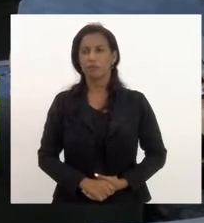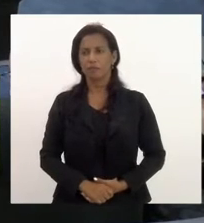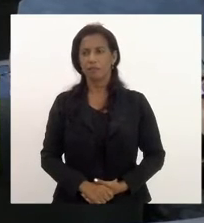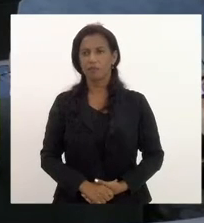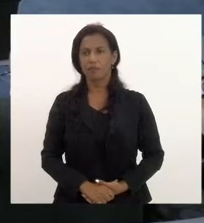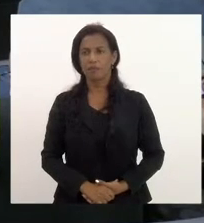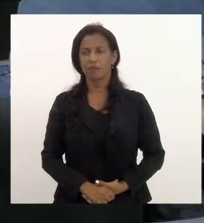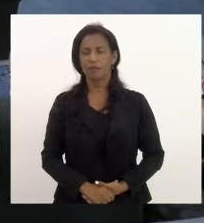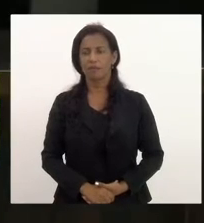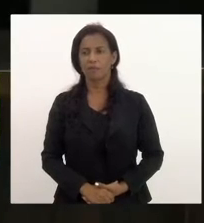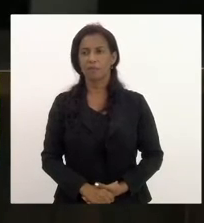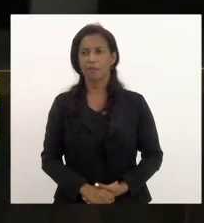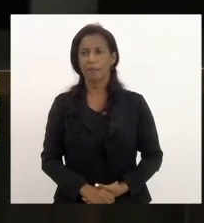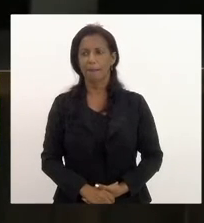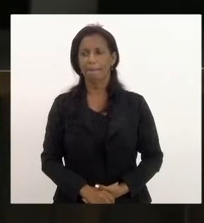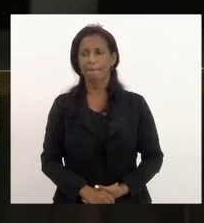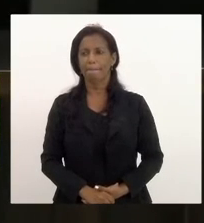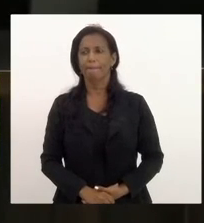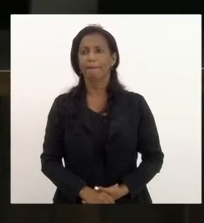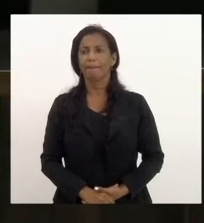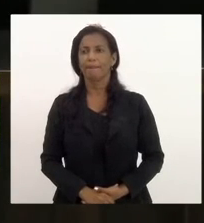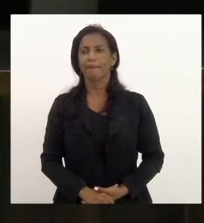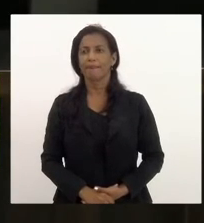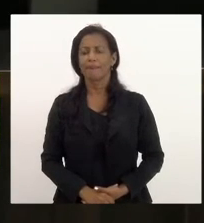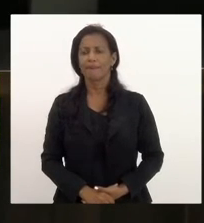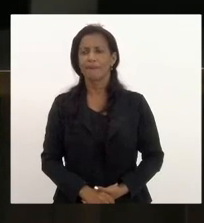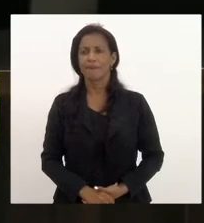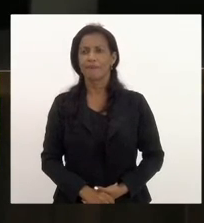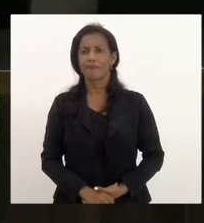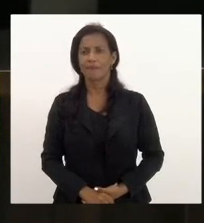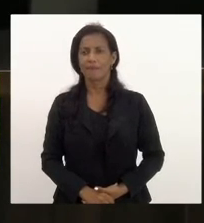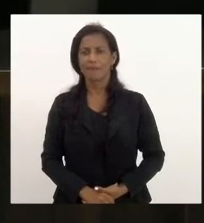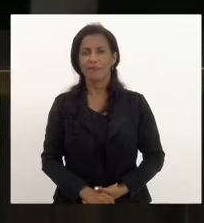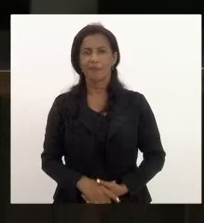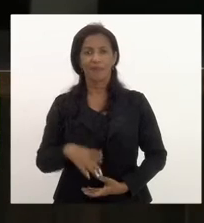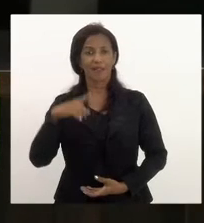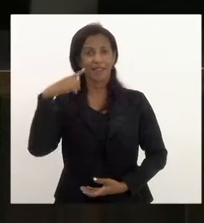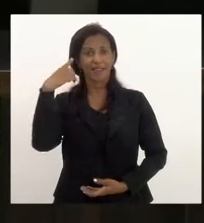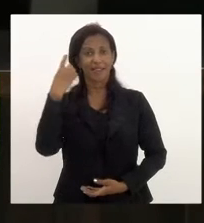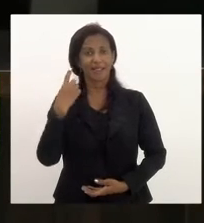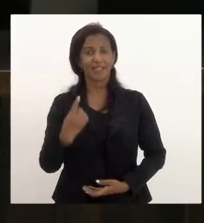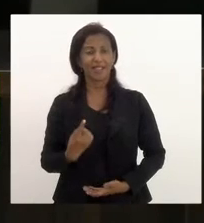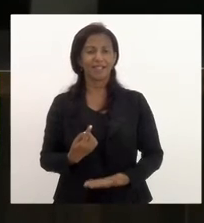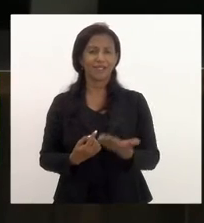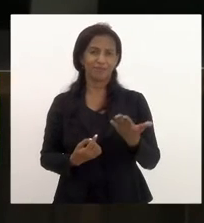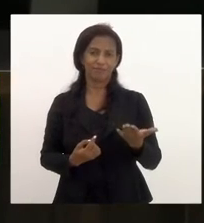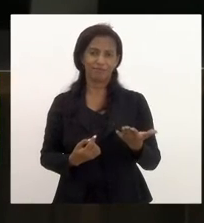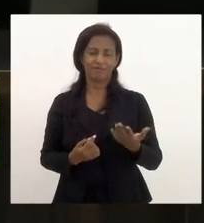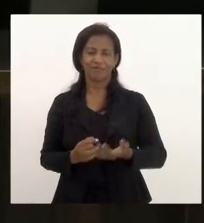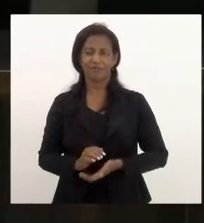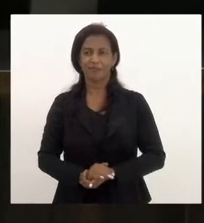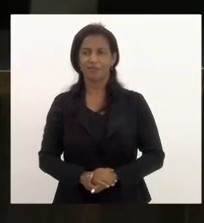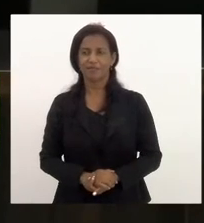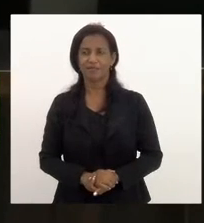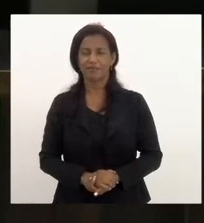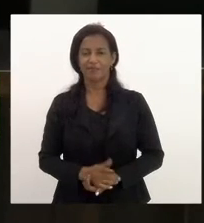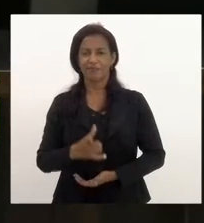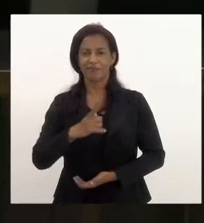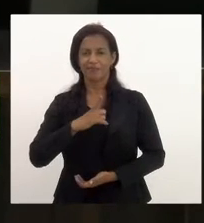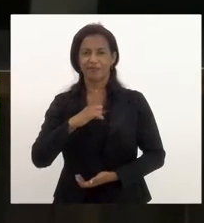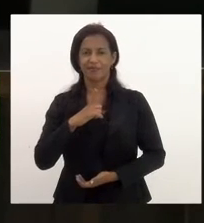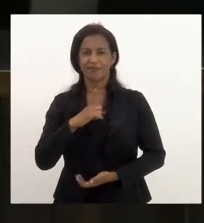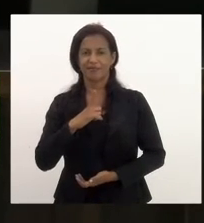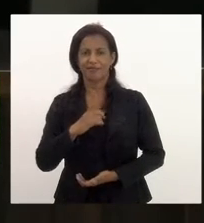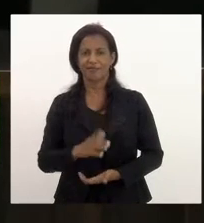é bom agora é a deputada Dani Monteiro vossa